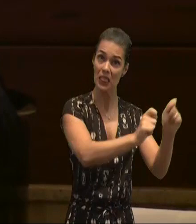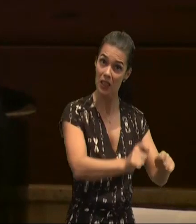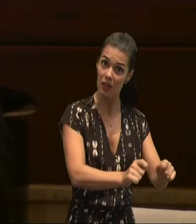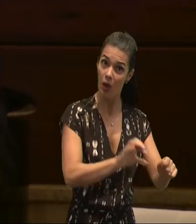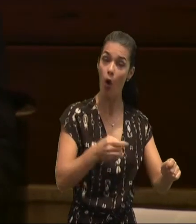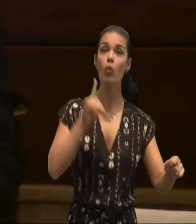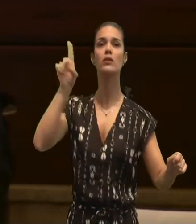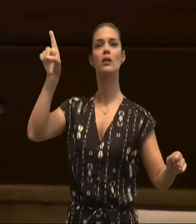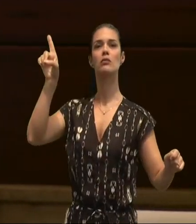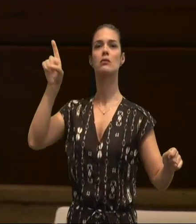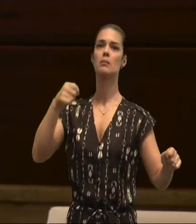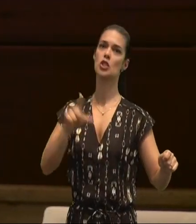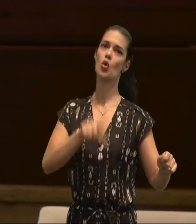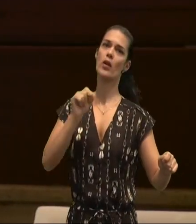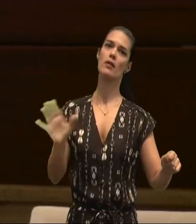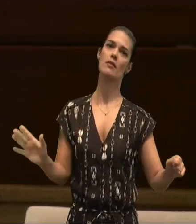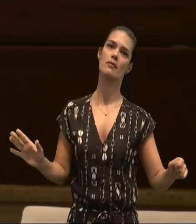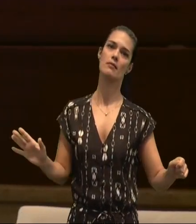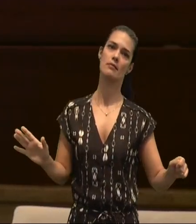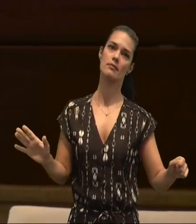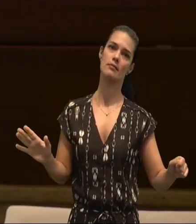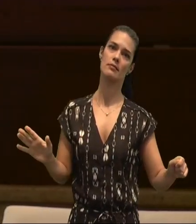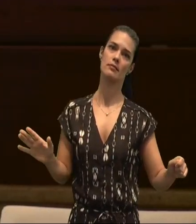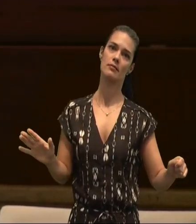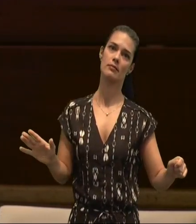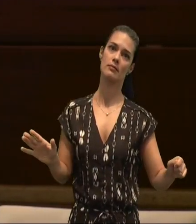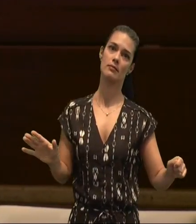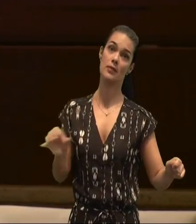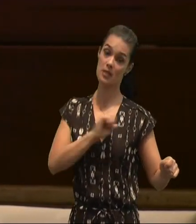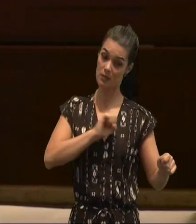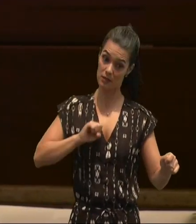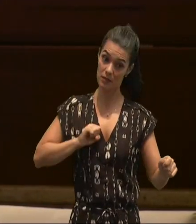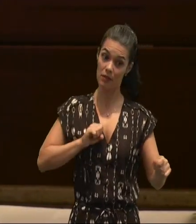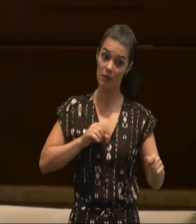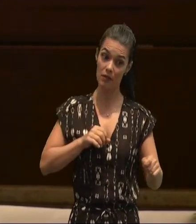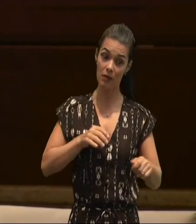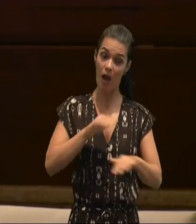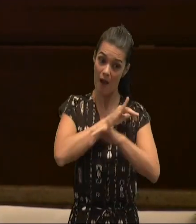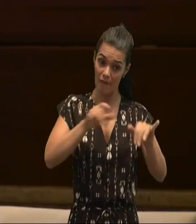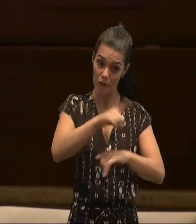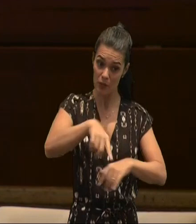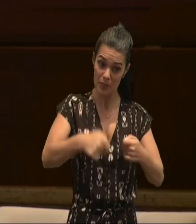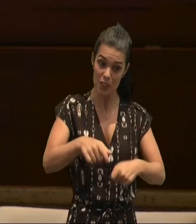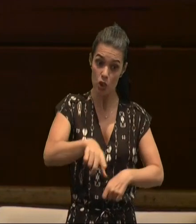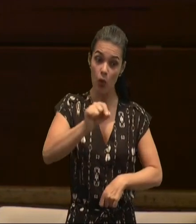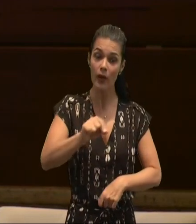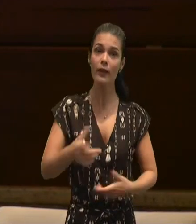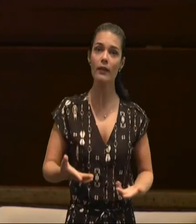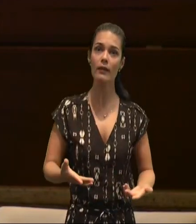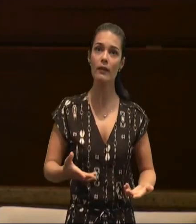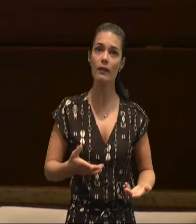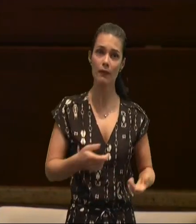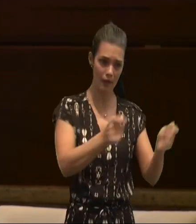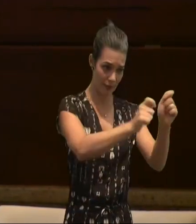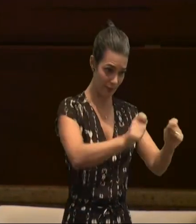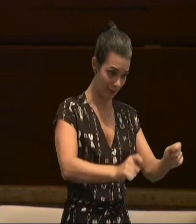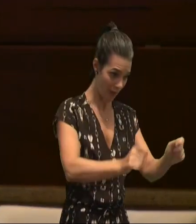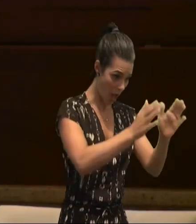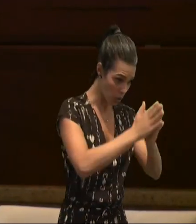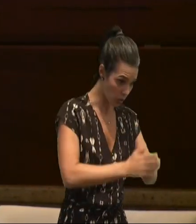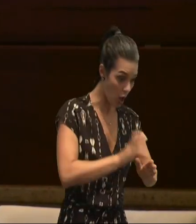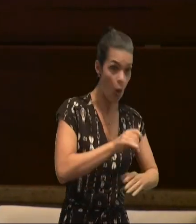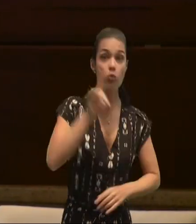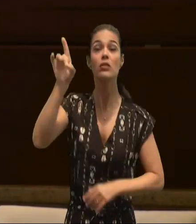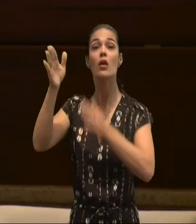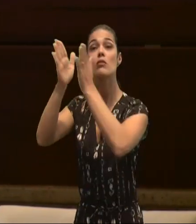povo nesta mesma situação: escolhei a quem vocês quereis servir. Samuel procede da mesma maneira,